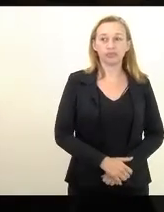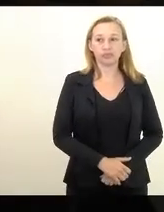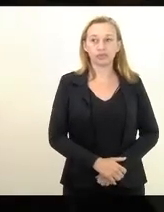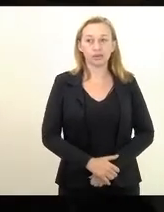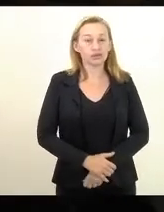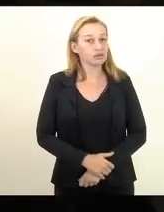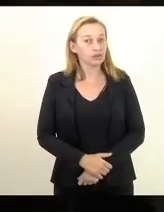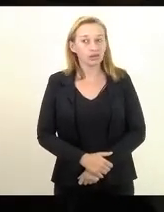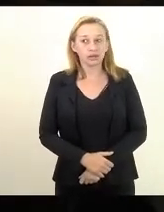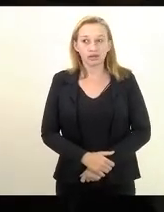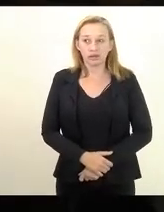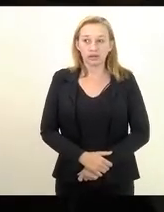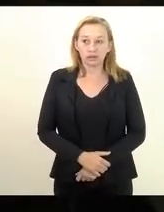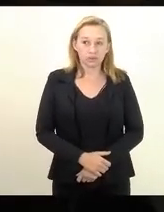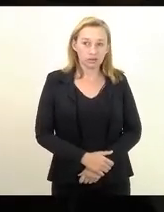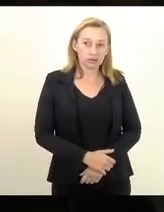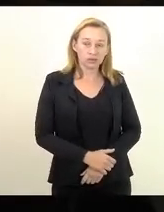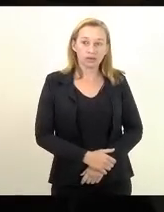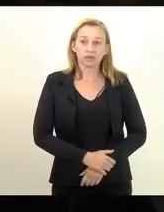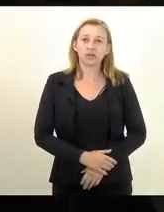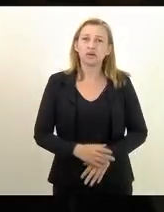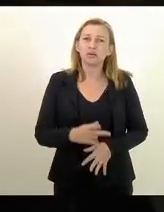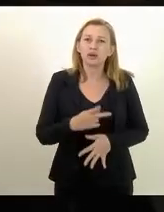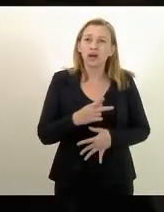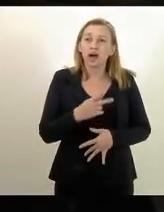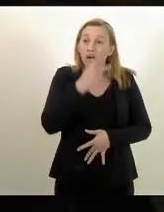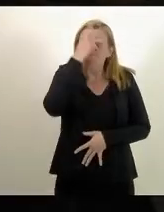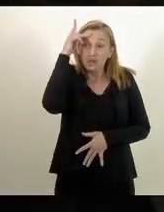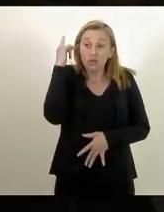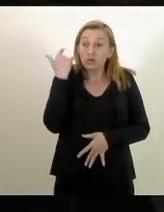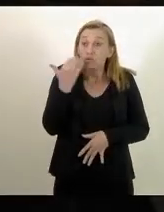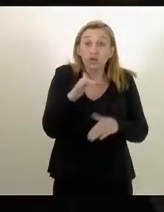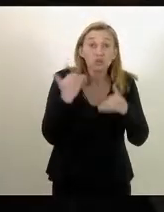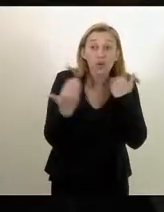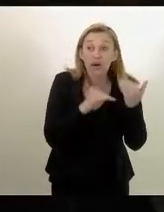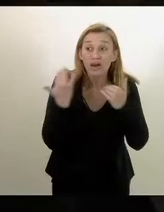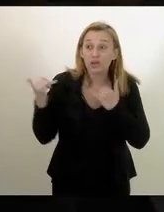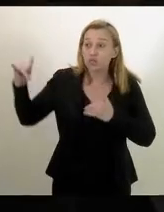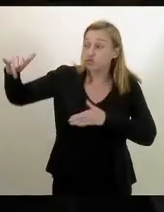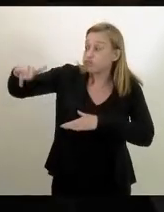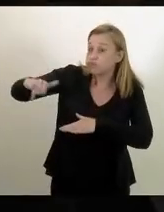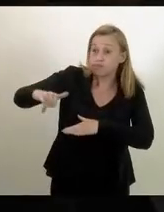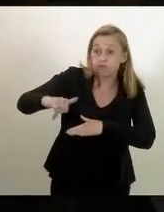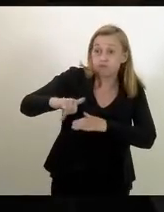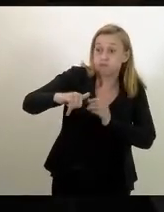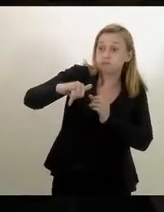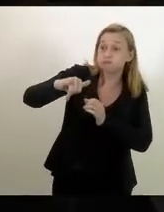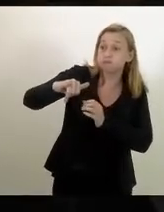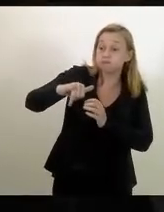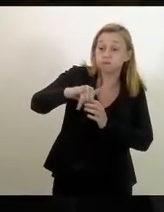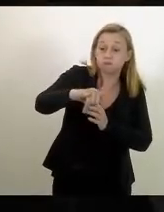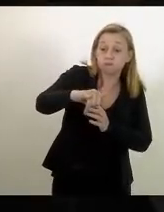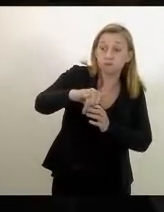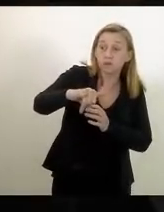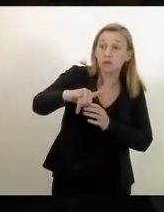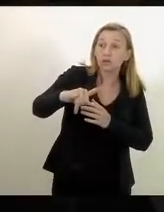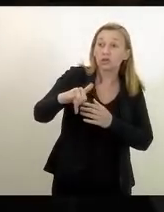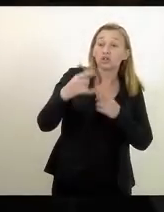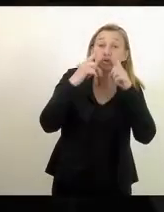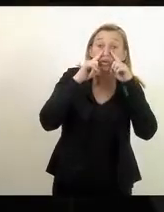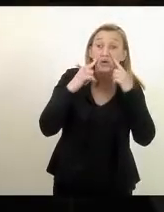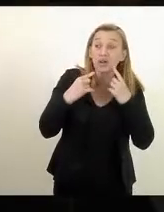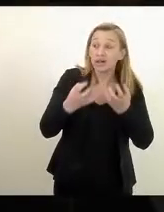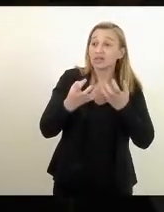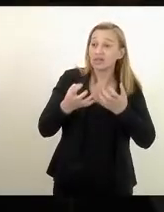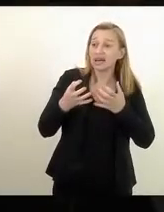cena aquele conjunto de cena a gente morrendo agarrado nos aviões que tentavam decolar uma coisa absurda resultado do